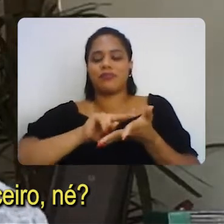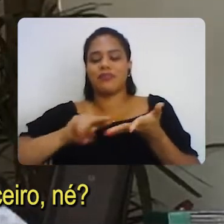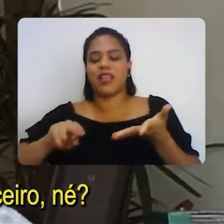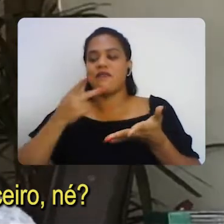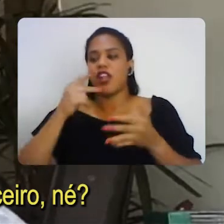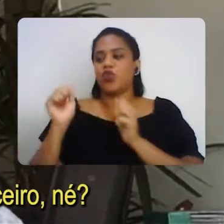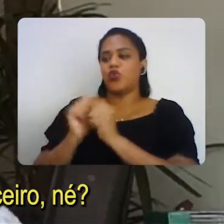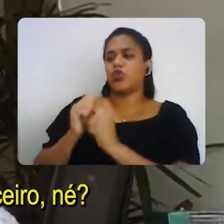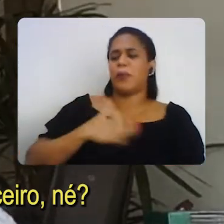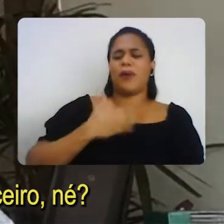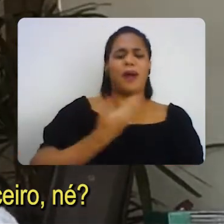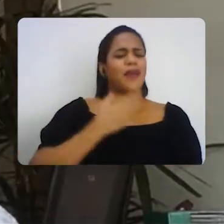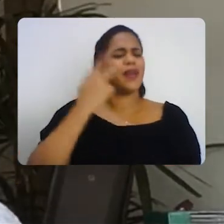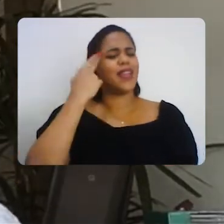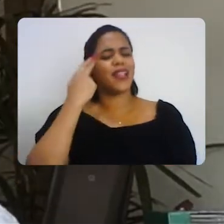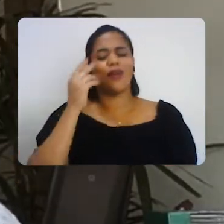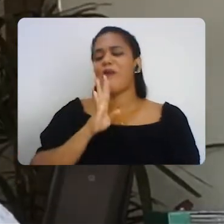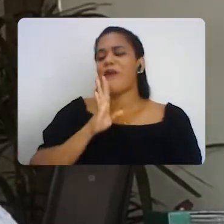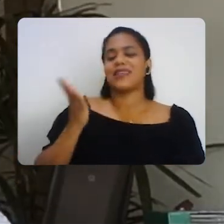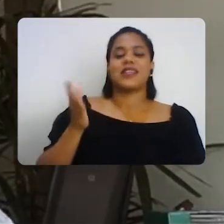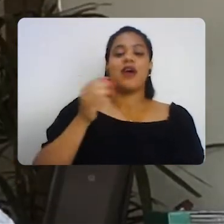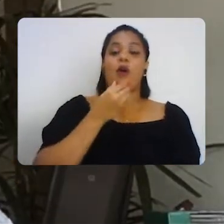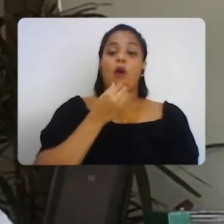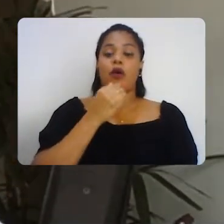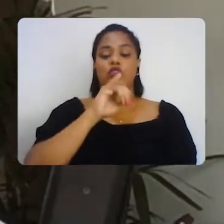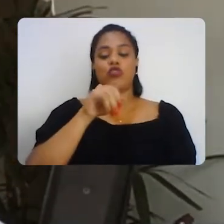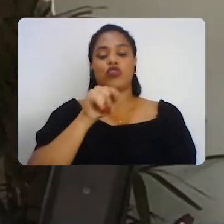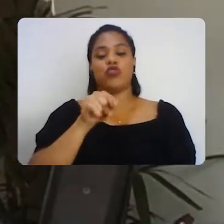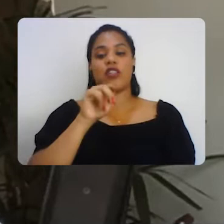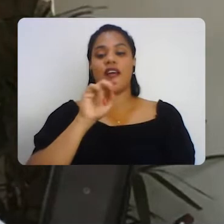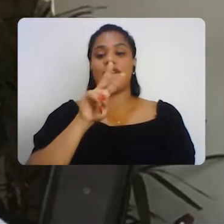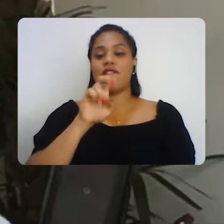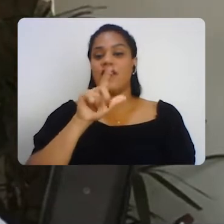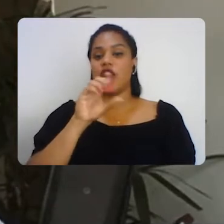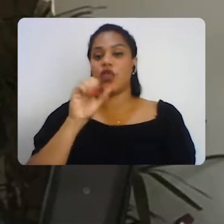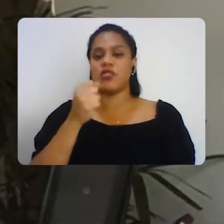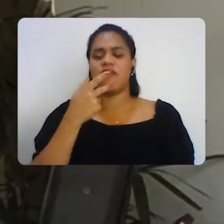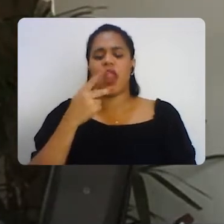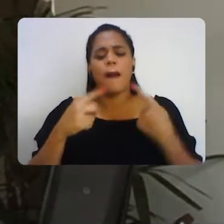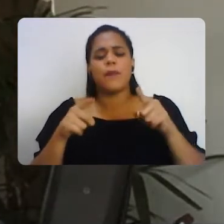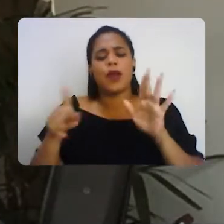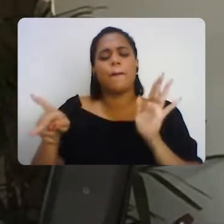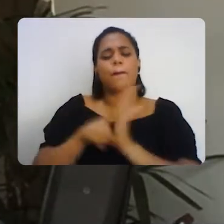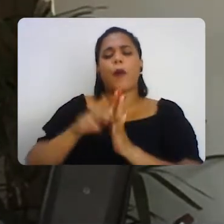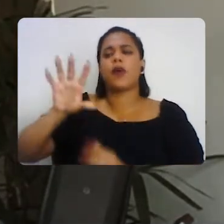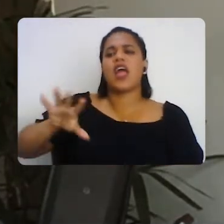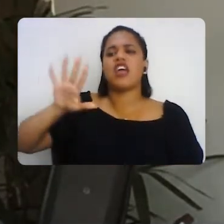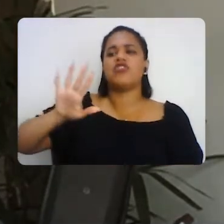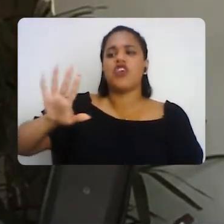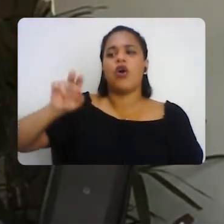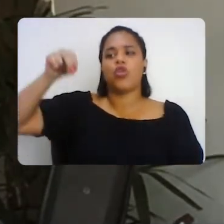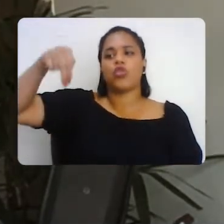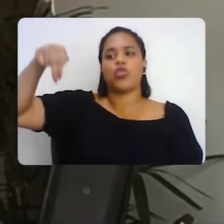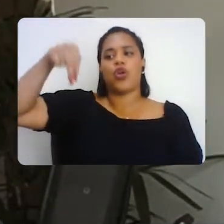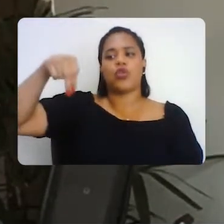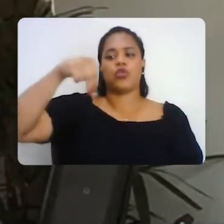com o meu parceiro, né, que é um parceiro bem natural para mim, que é o J. Veloso. E a música nordestina é algo que me toca muito, que me